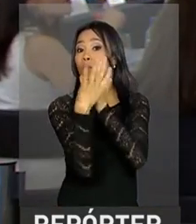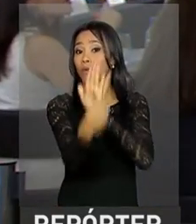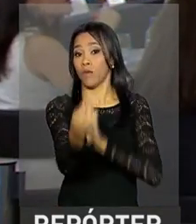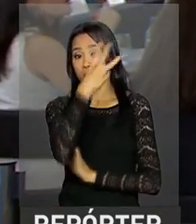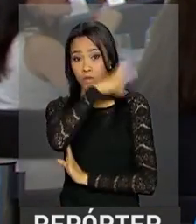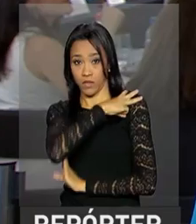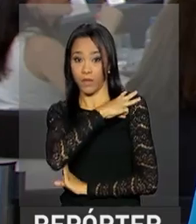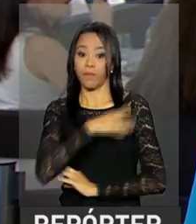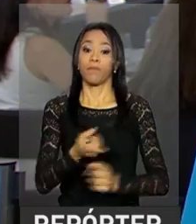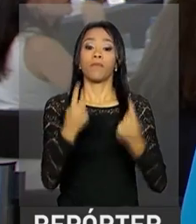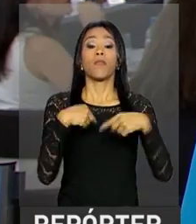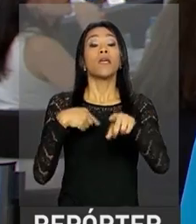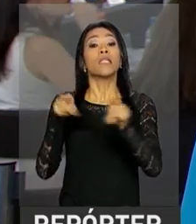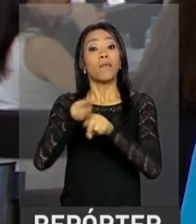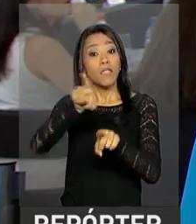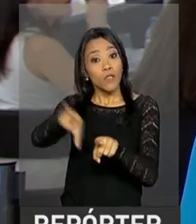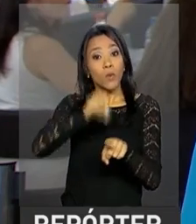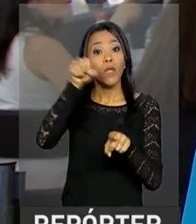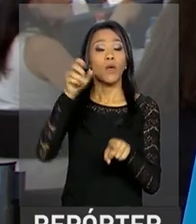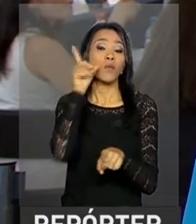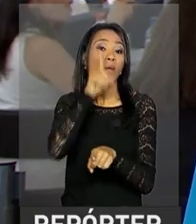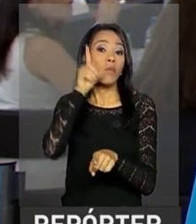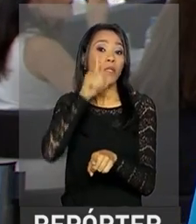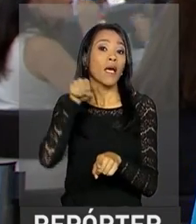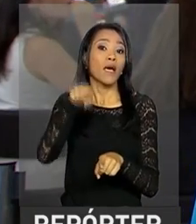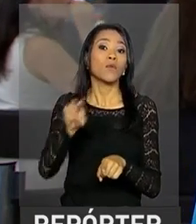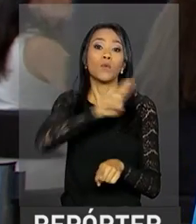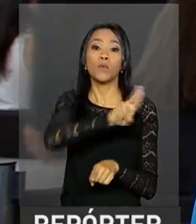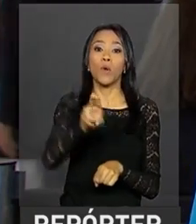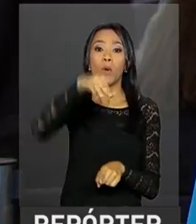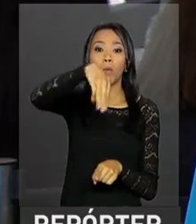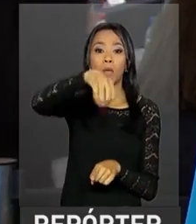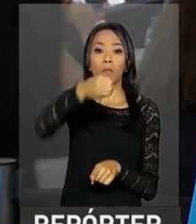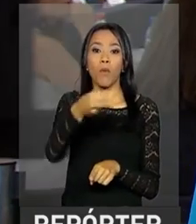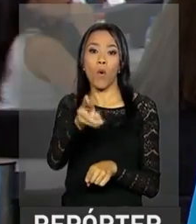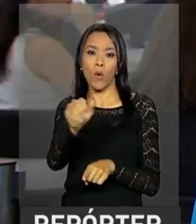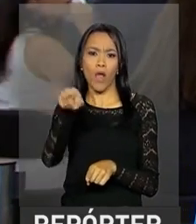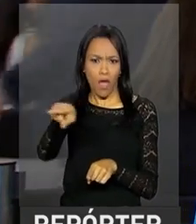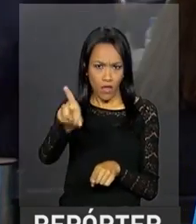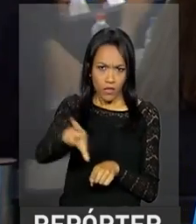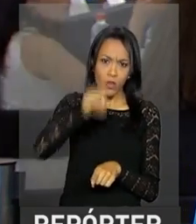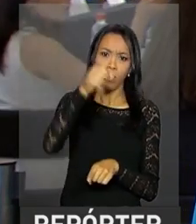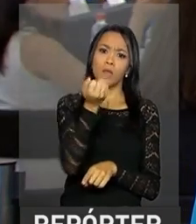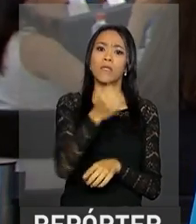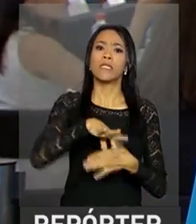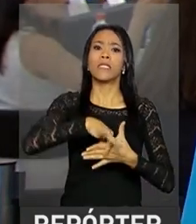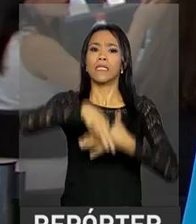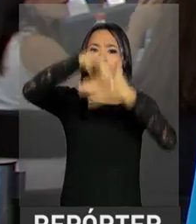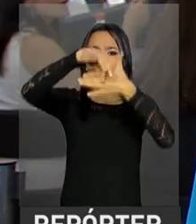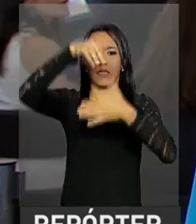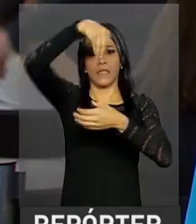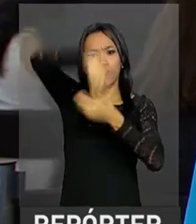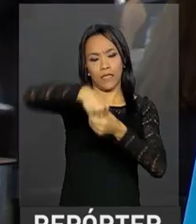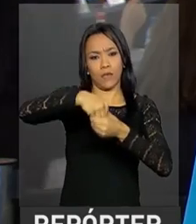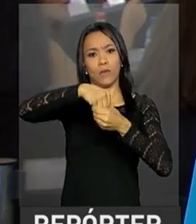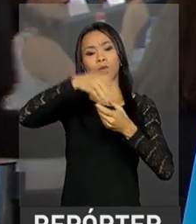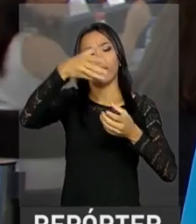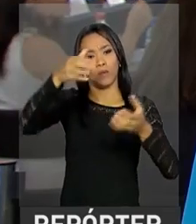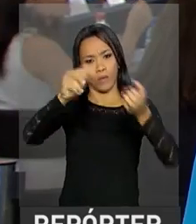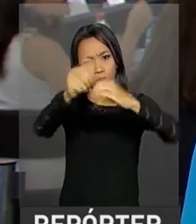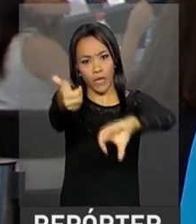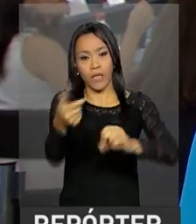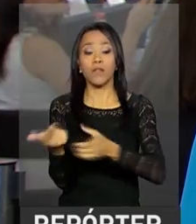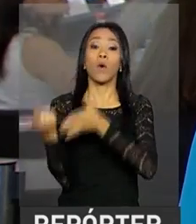o deputado André Moura, do PSC de Sergipe, para ser o líder do governo no Congresso. E o senador